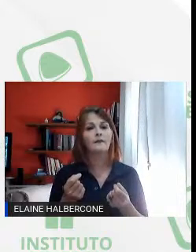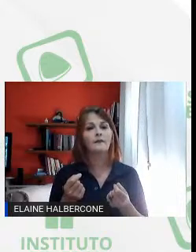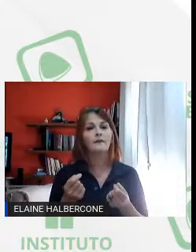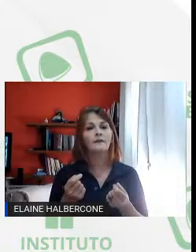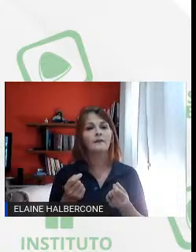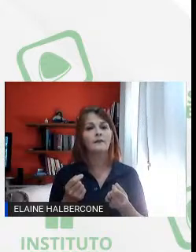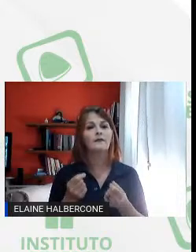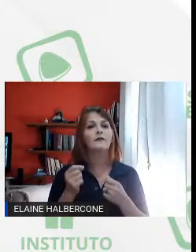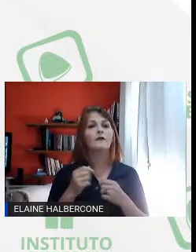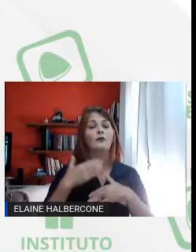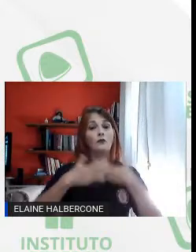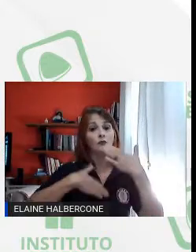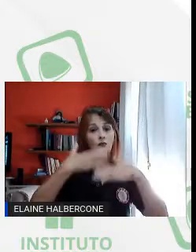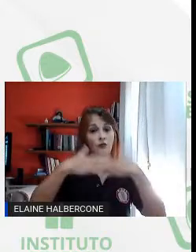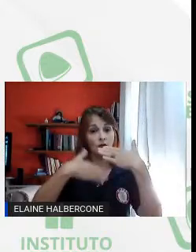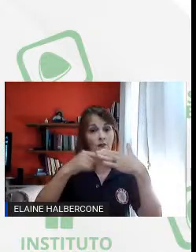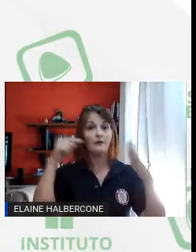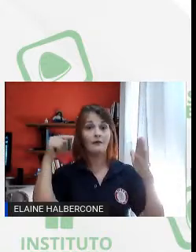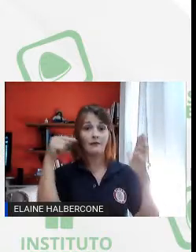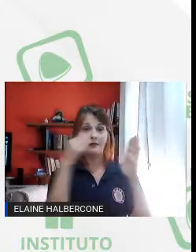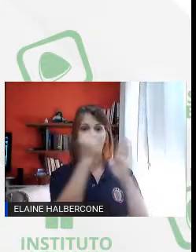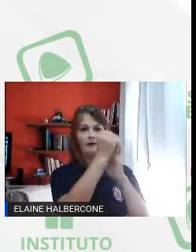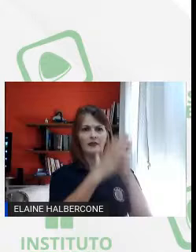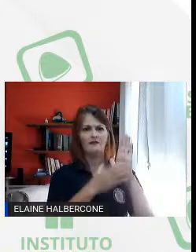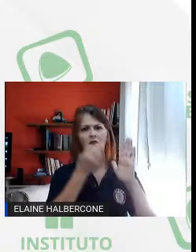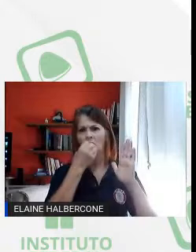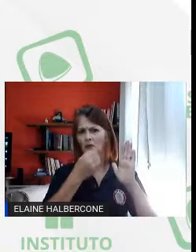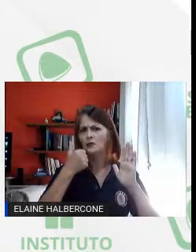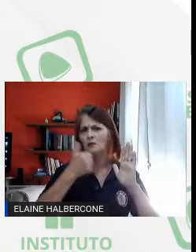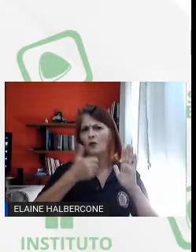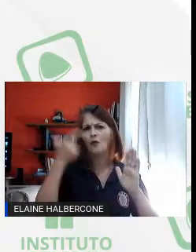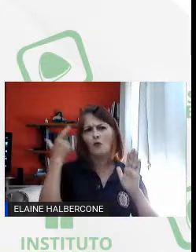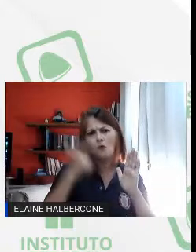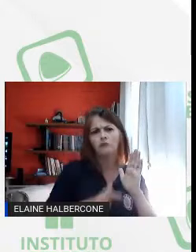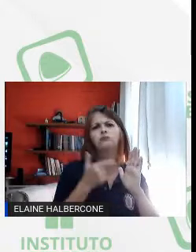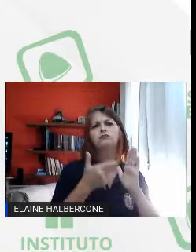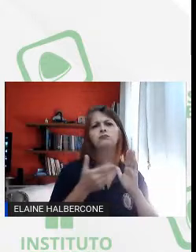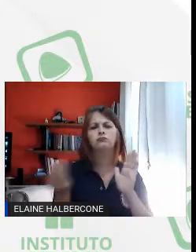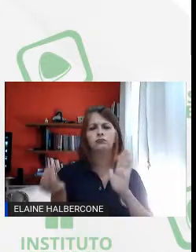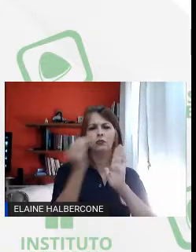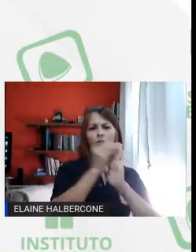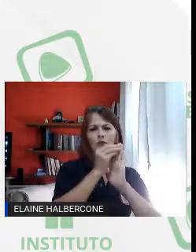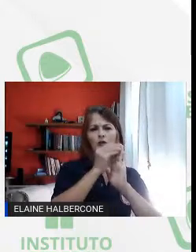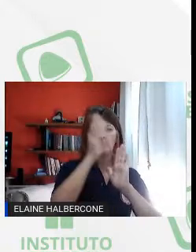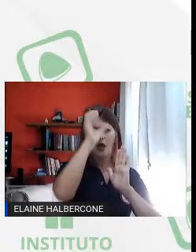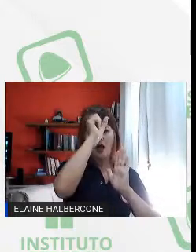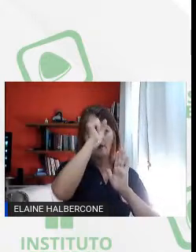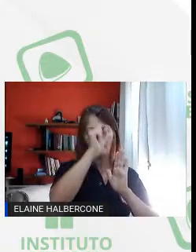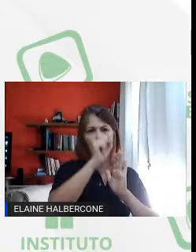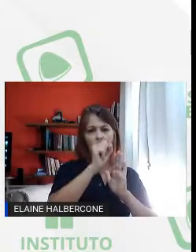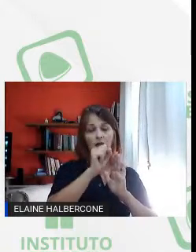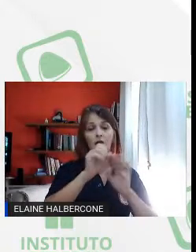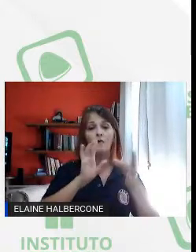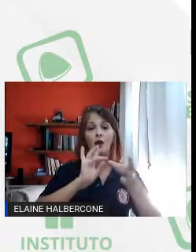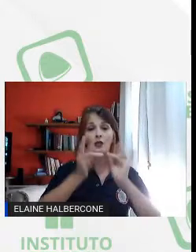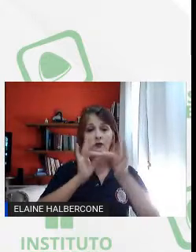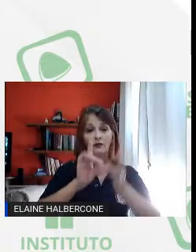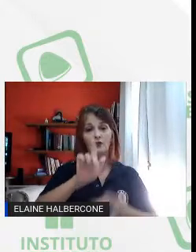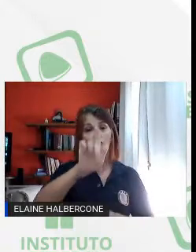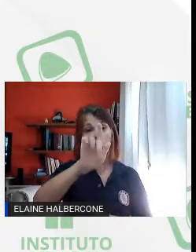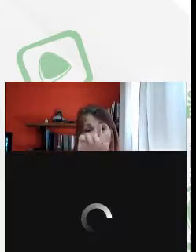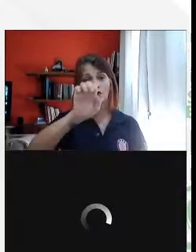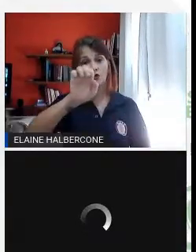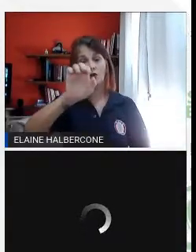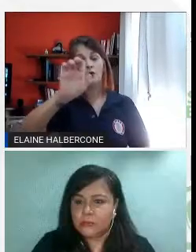o desempenho nessa atividade foi bem positivo. Eles puderam aplicar aquilo que eles aprenderam durante a oficina e, com